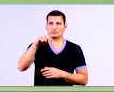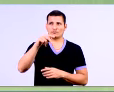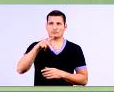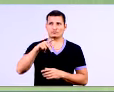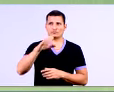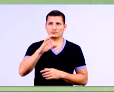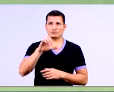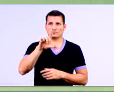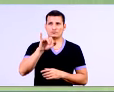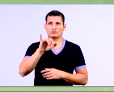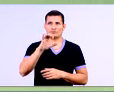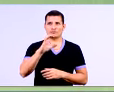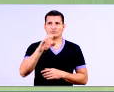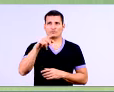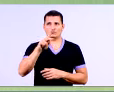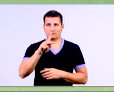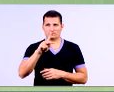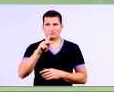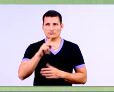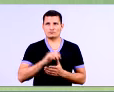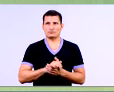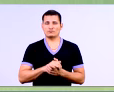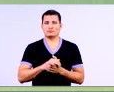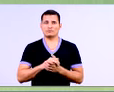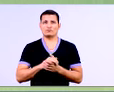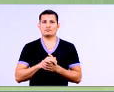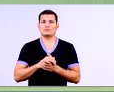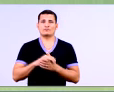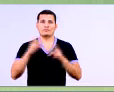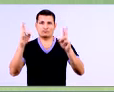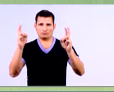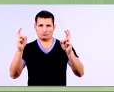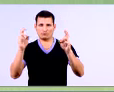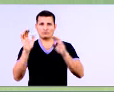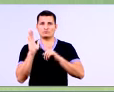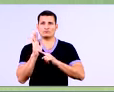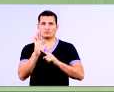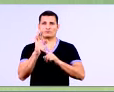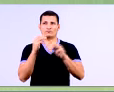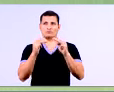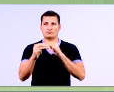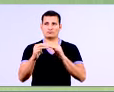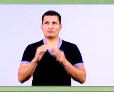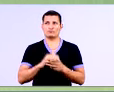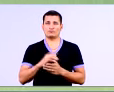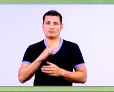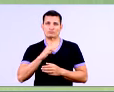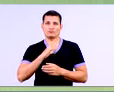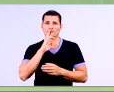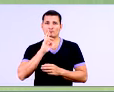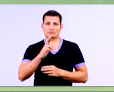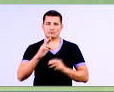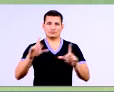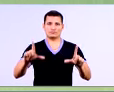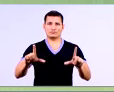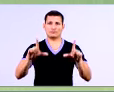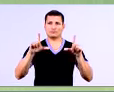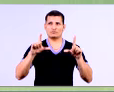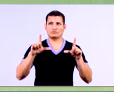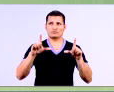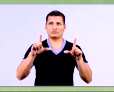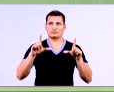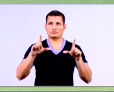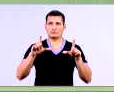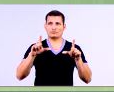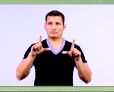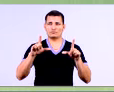evento onClick, a função mostrar mensagem, no browser eu terei este resultado. No navegador,